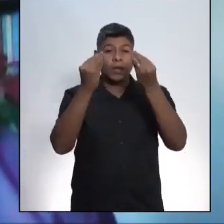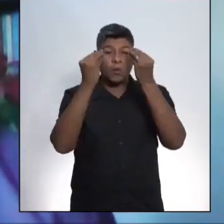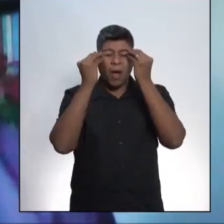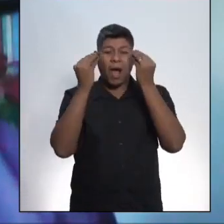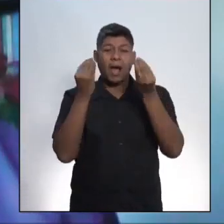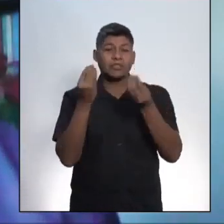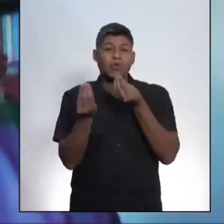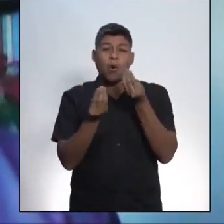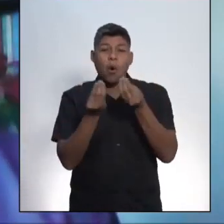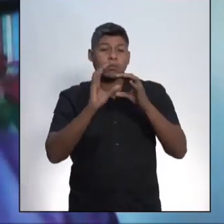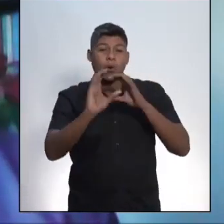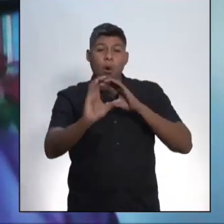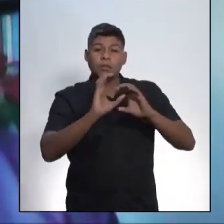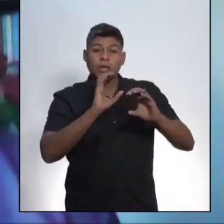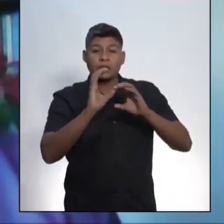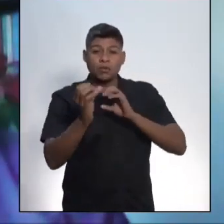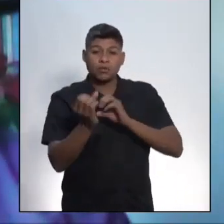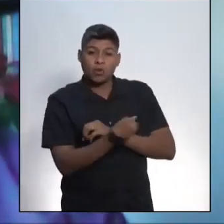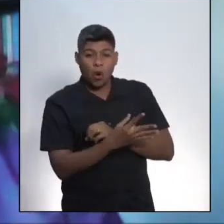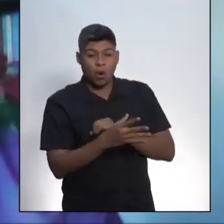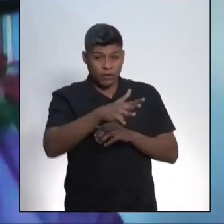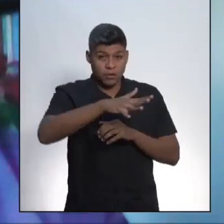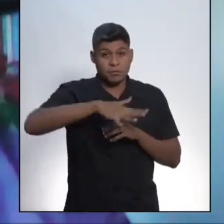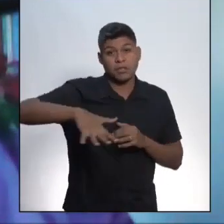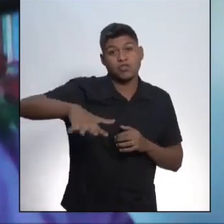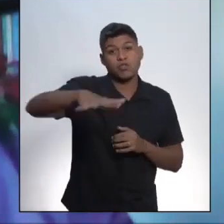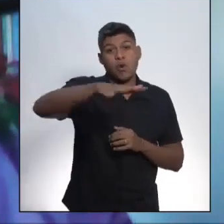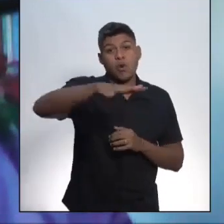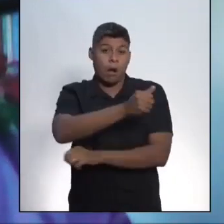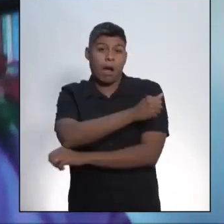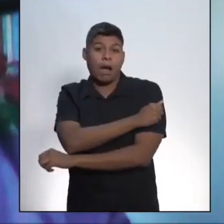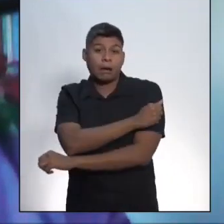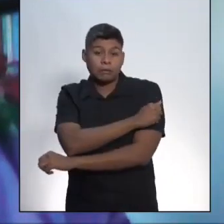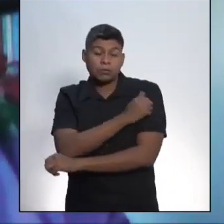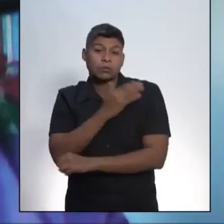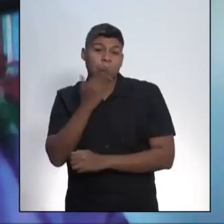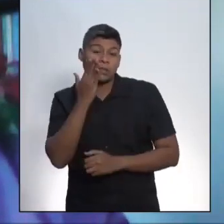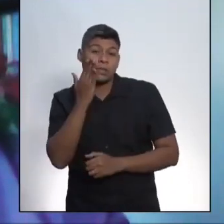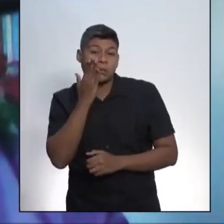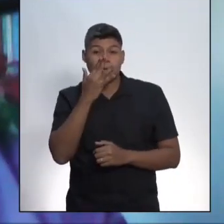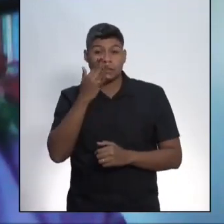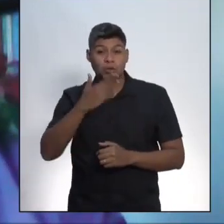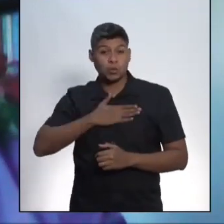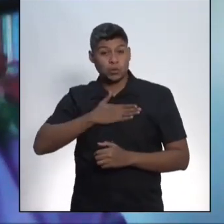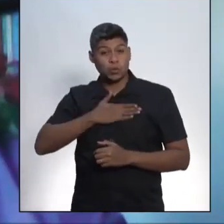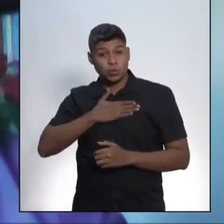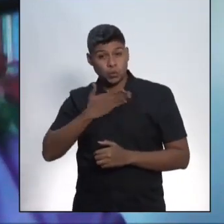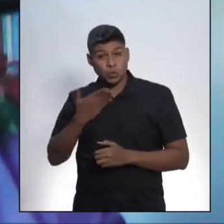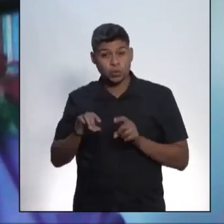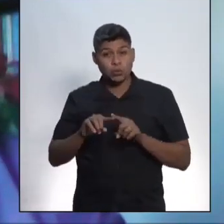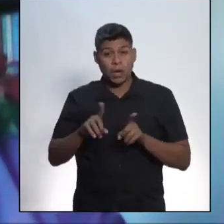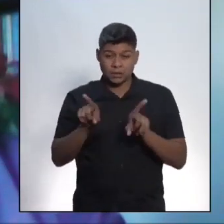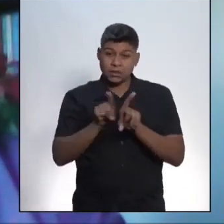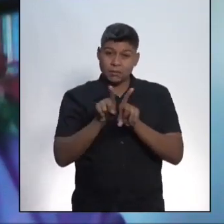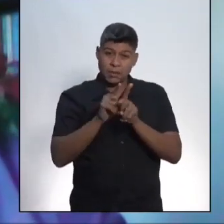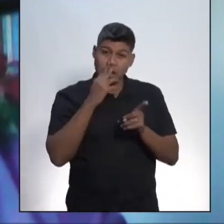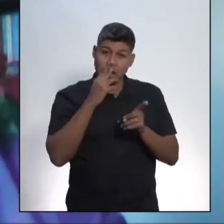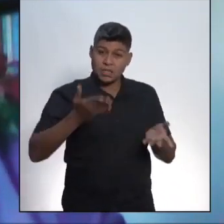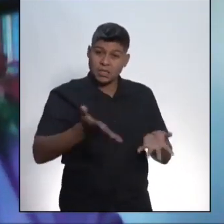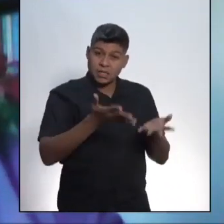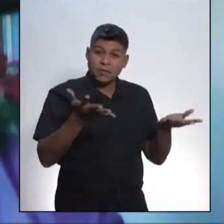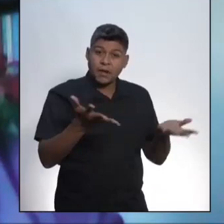forma de comunicação com o seu público, com seus alunos, é um susto, mas ao mesmo tempo incentivador,